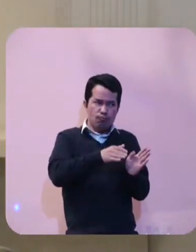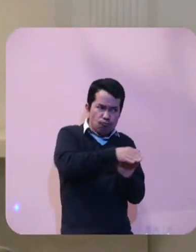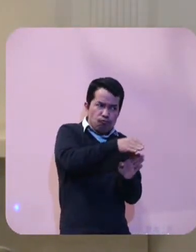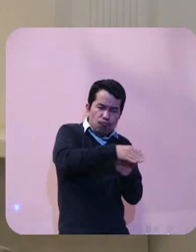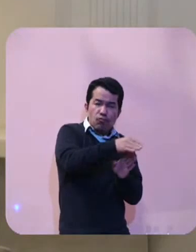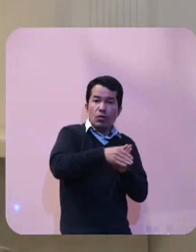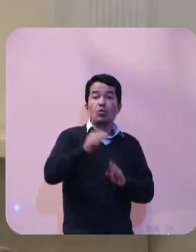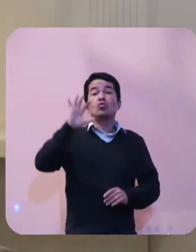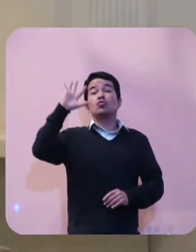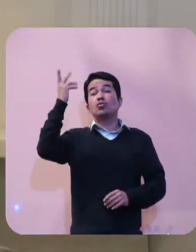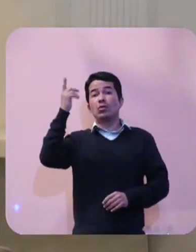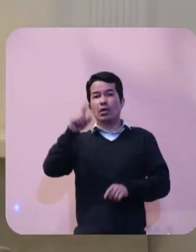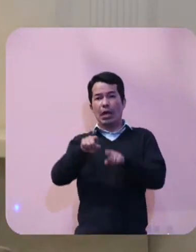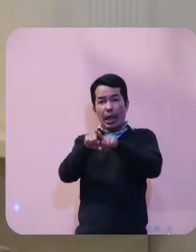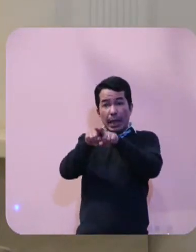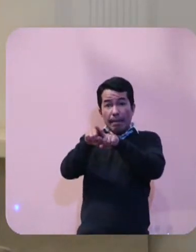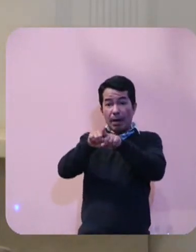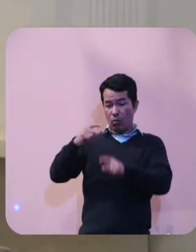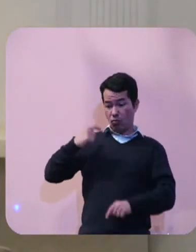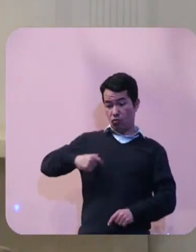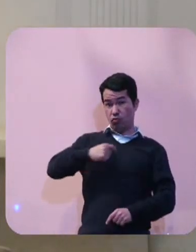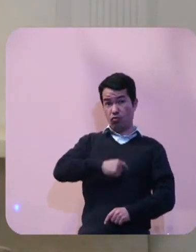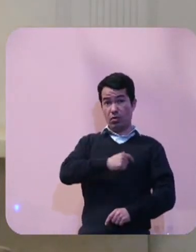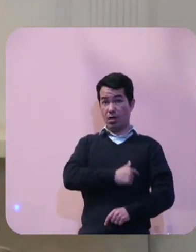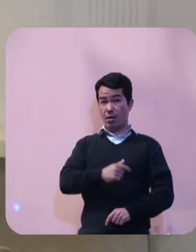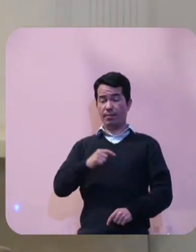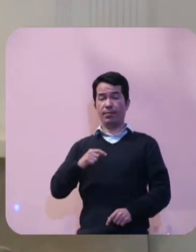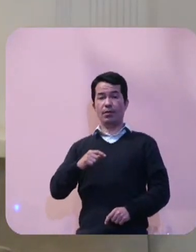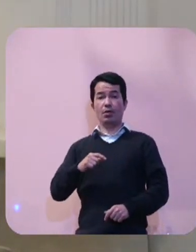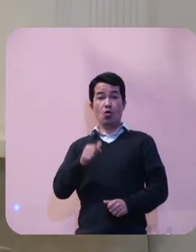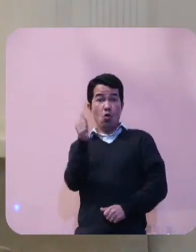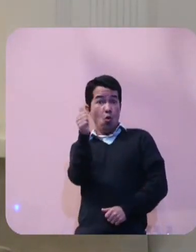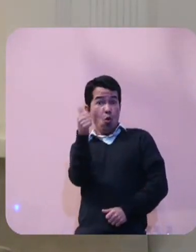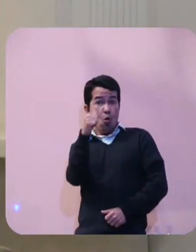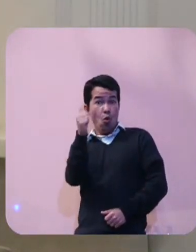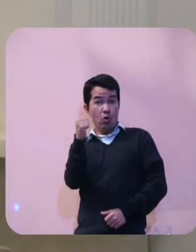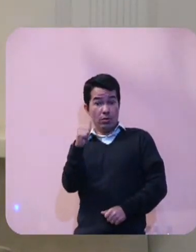tanto que fez com que os 11 irmãos